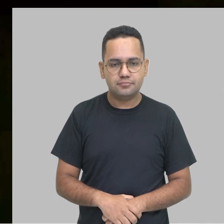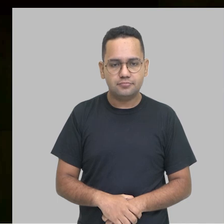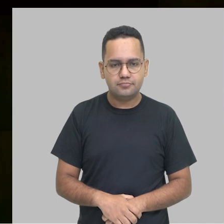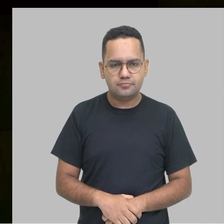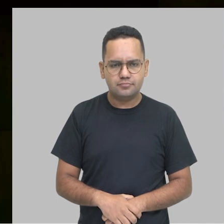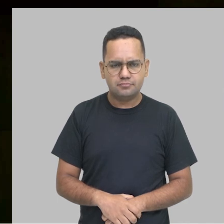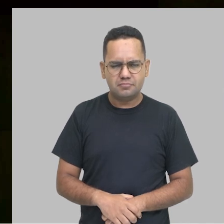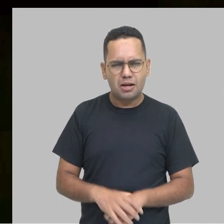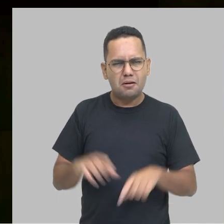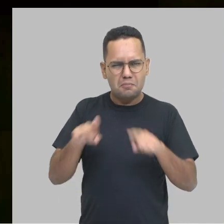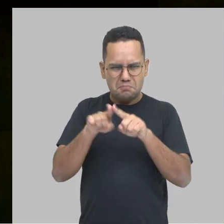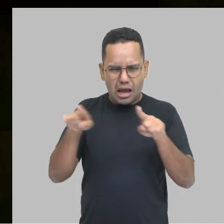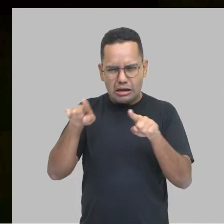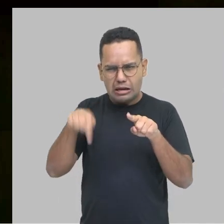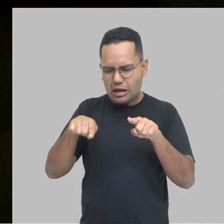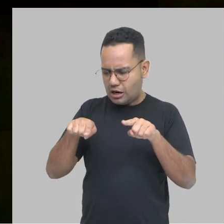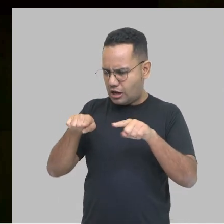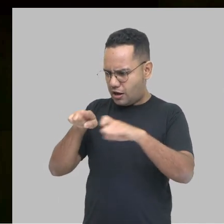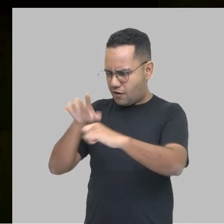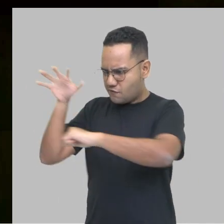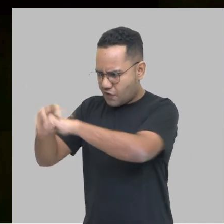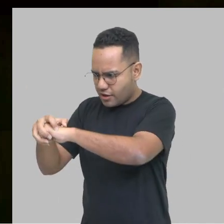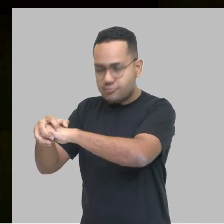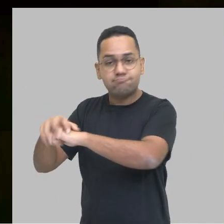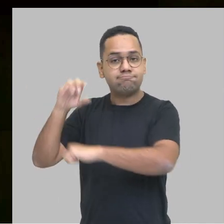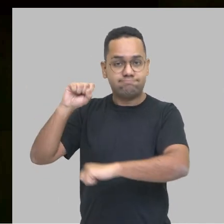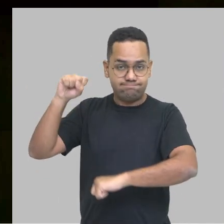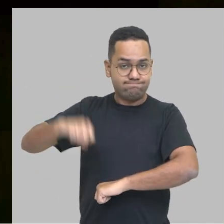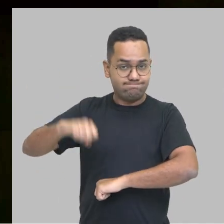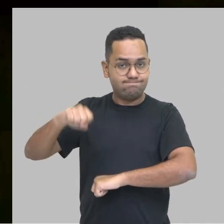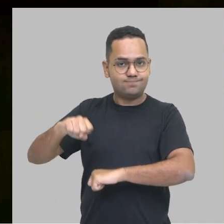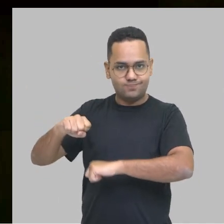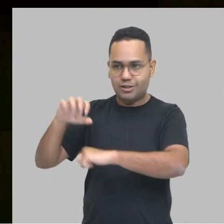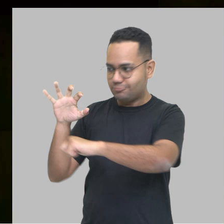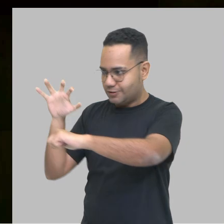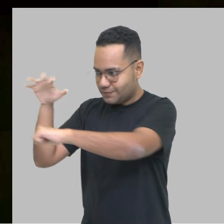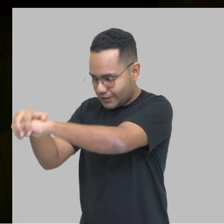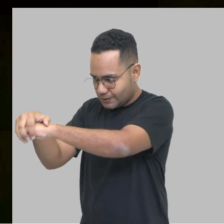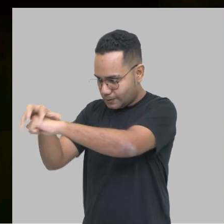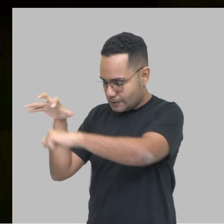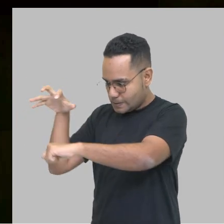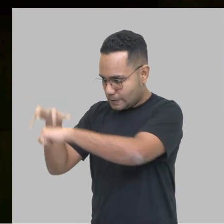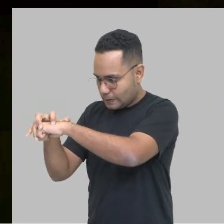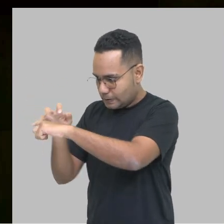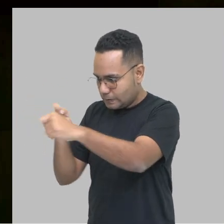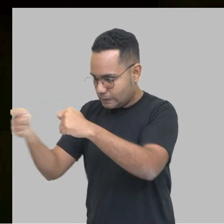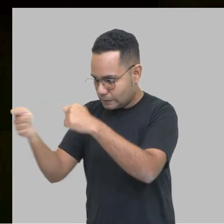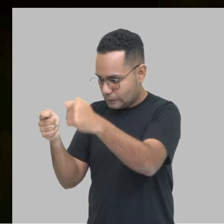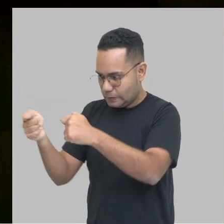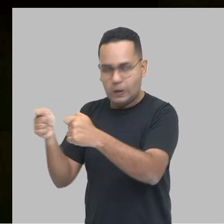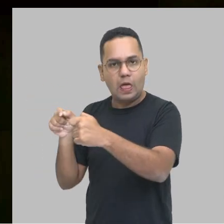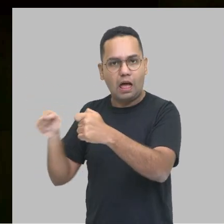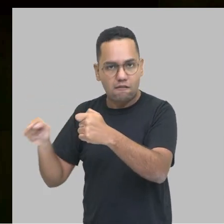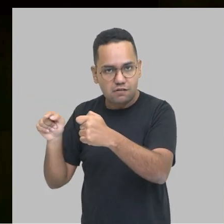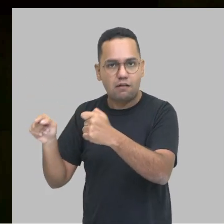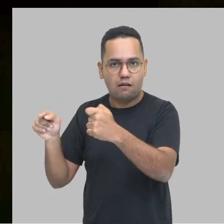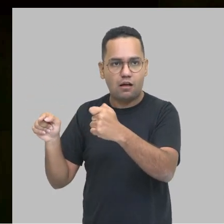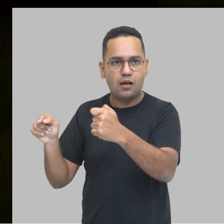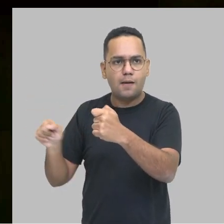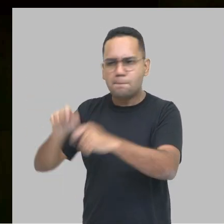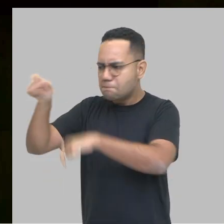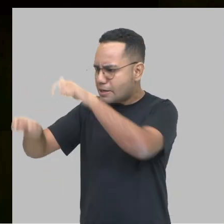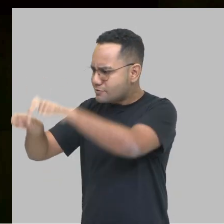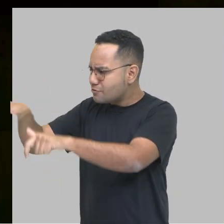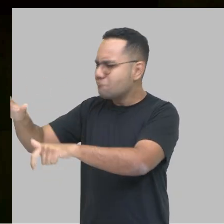eles invadiram esse território? De fato, gente, eles invadiam esse território, colonizavam as pessoas que